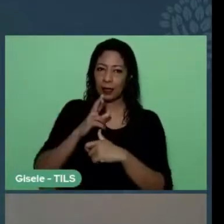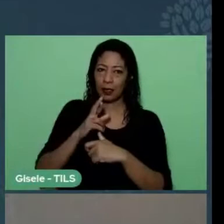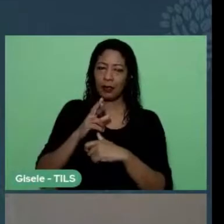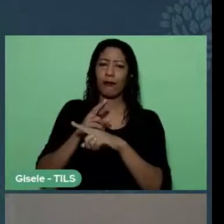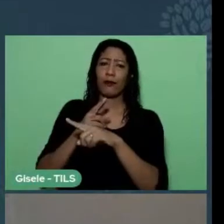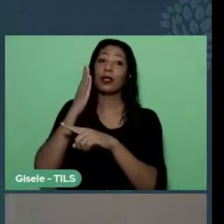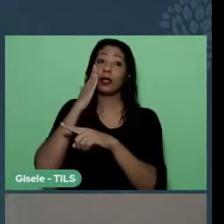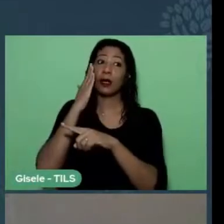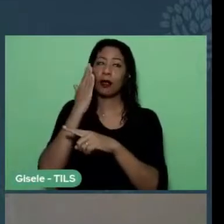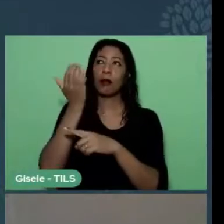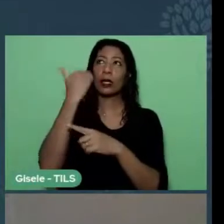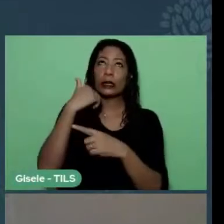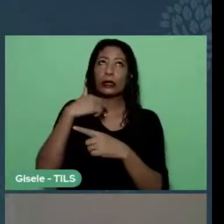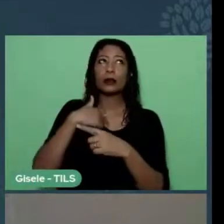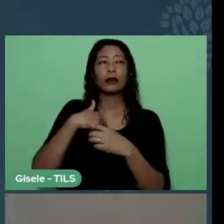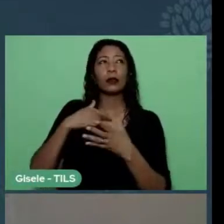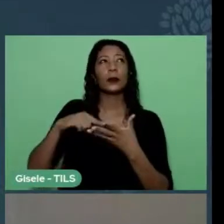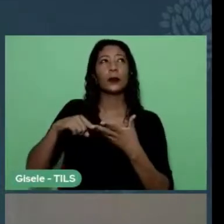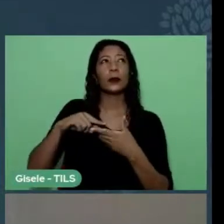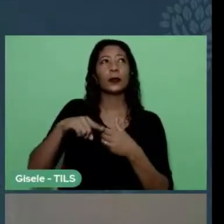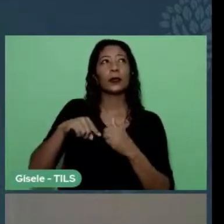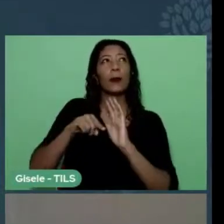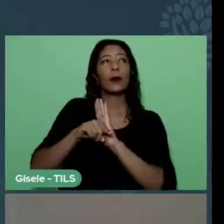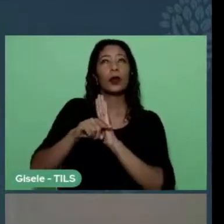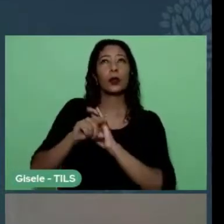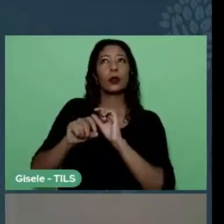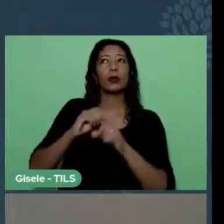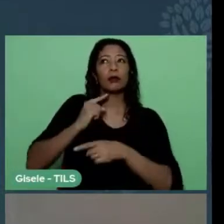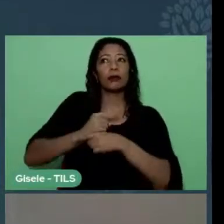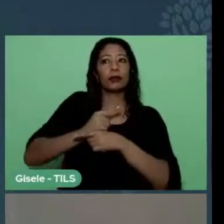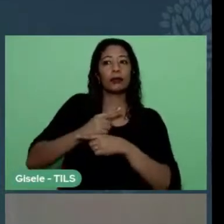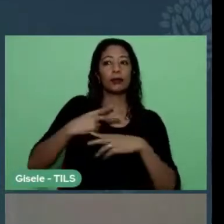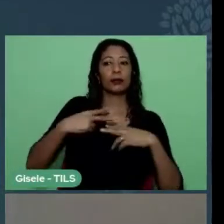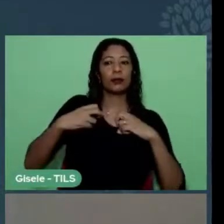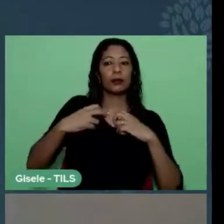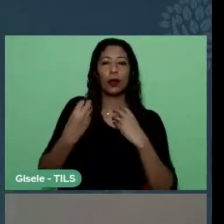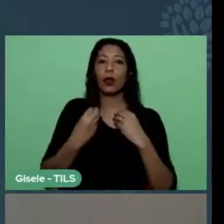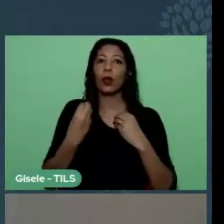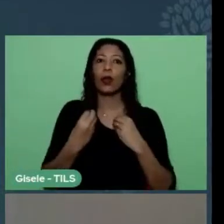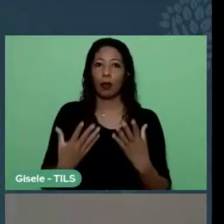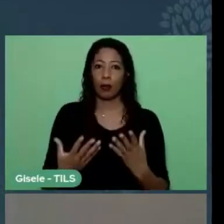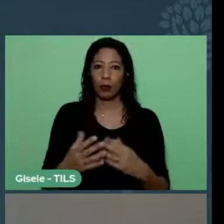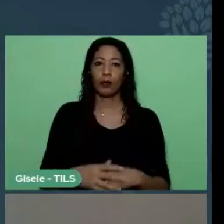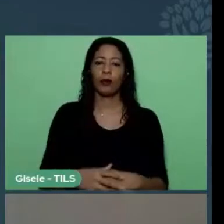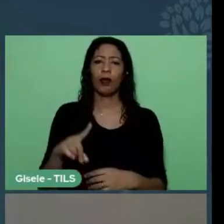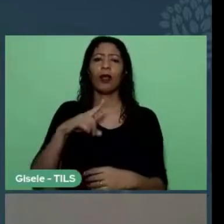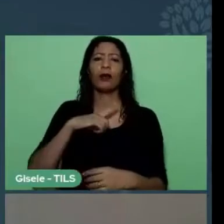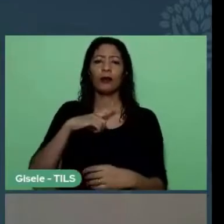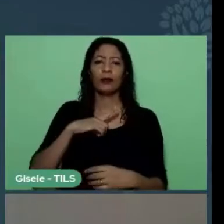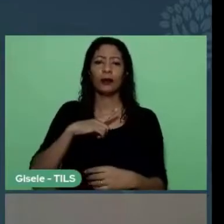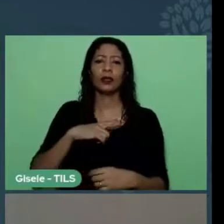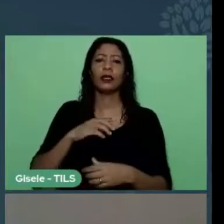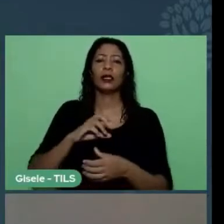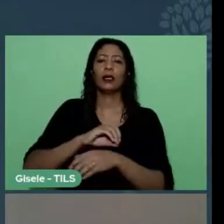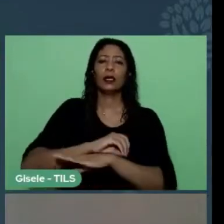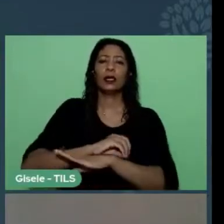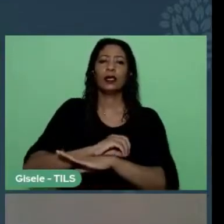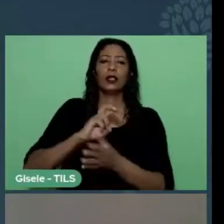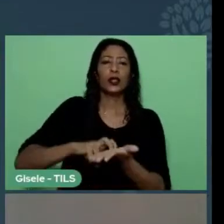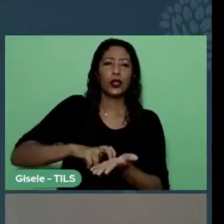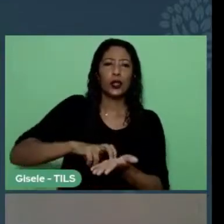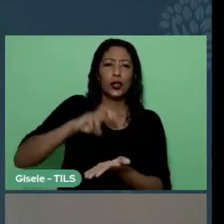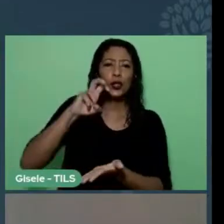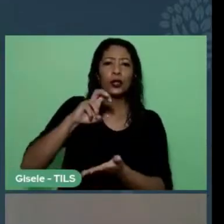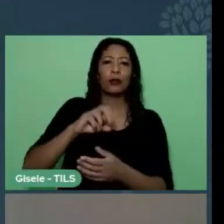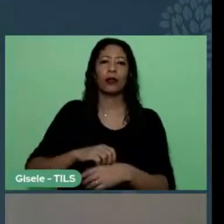podem se fazer para poder identificar como é que está a evolução dos sintomas. Né? Então, está tendo muito sintoma durante o dia, está tendo